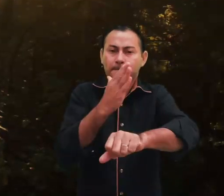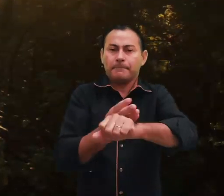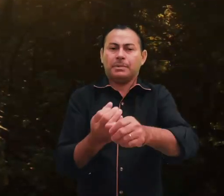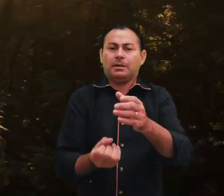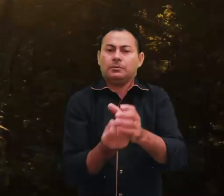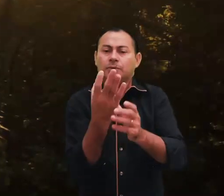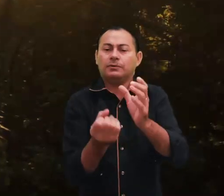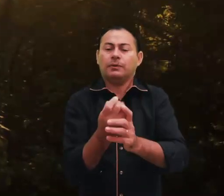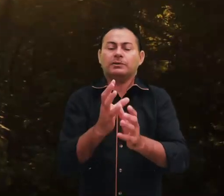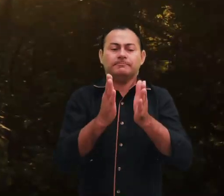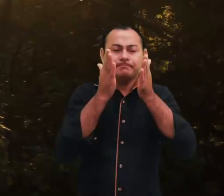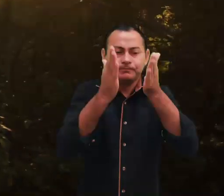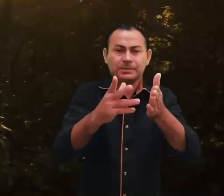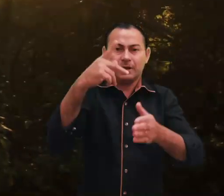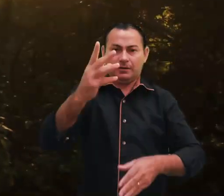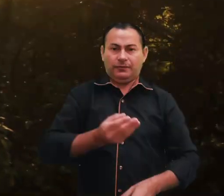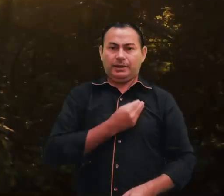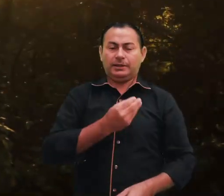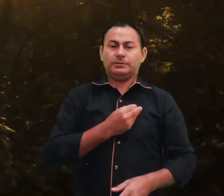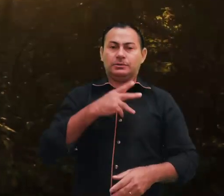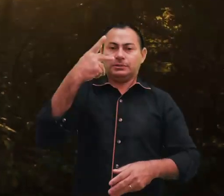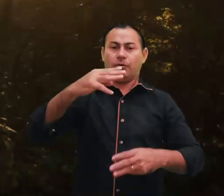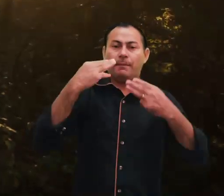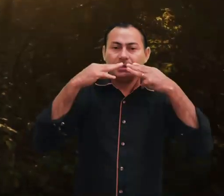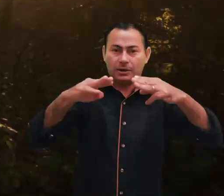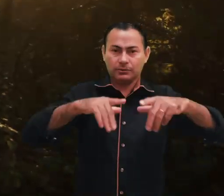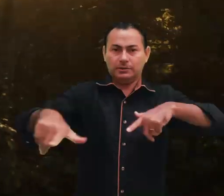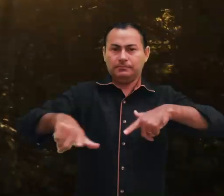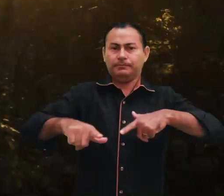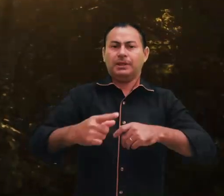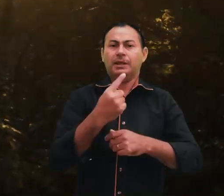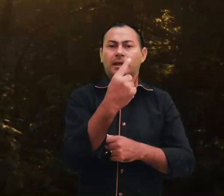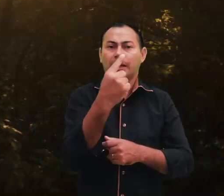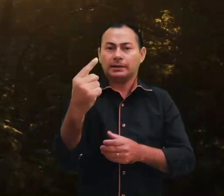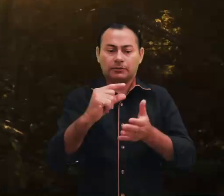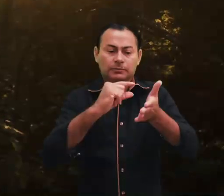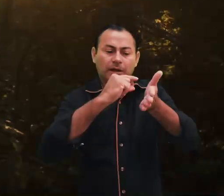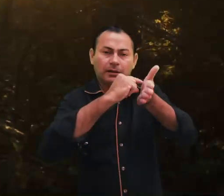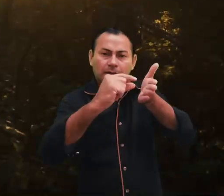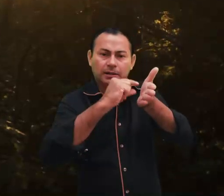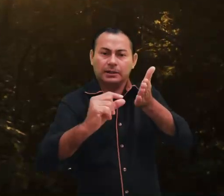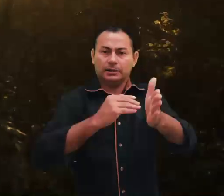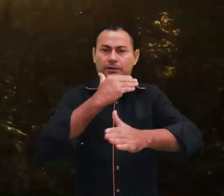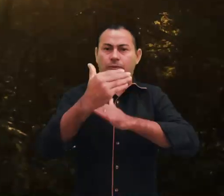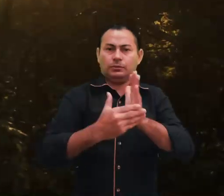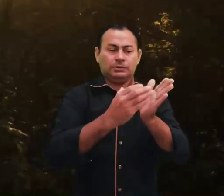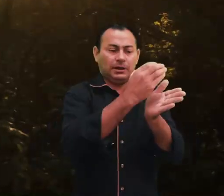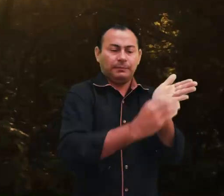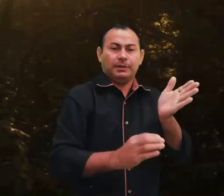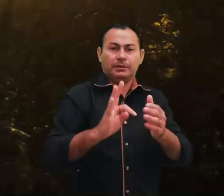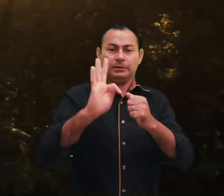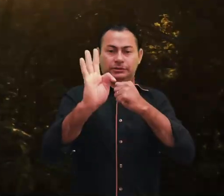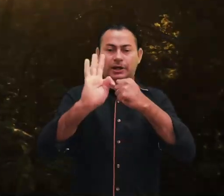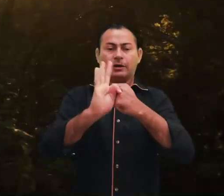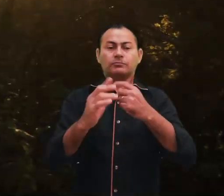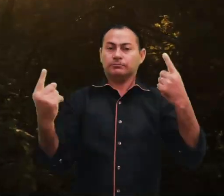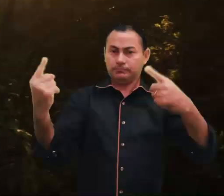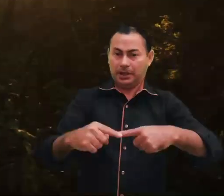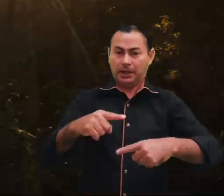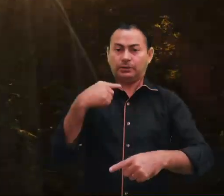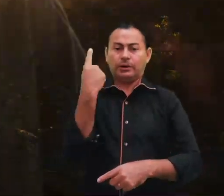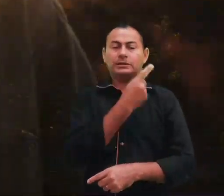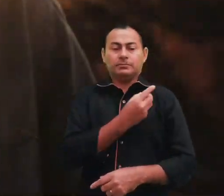ênfase da sua vida e do seu ministério. Em cada um dos versículos em todos os capítulos, Tiago nos desafia a viver uma